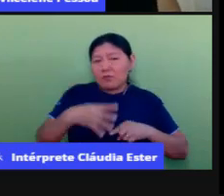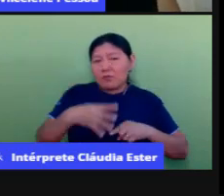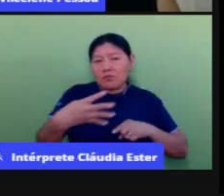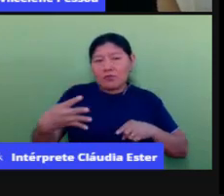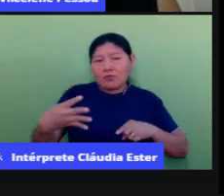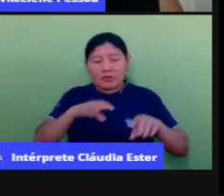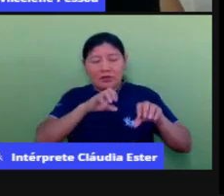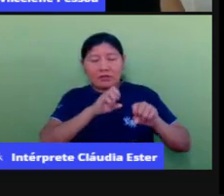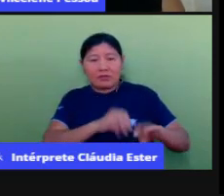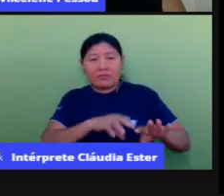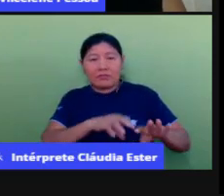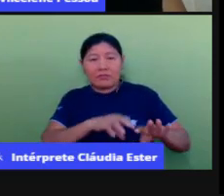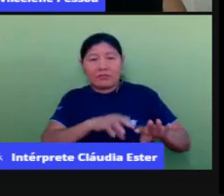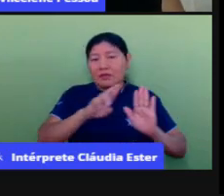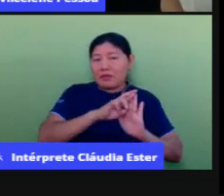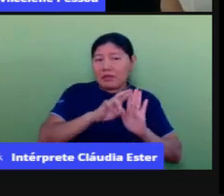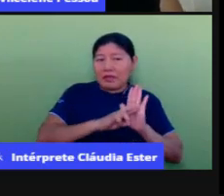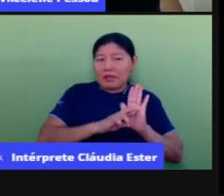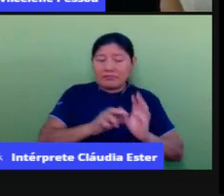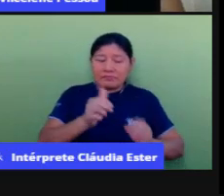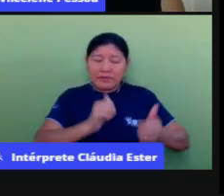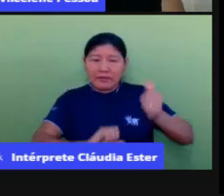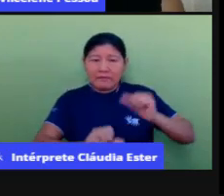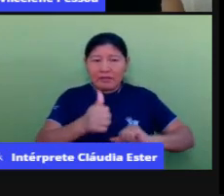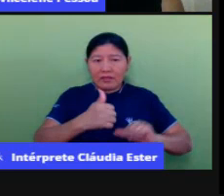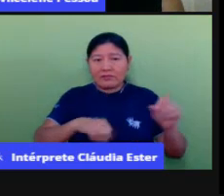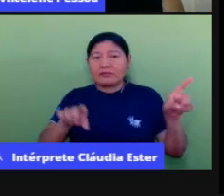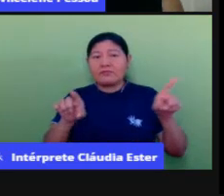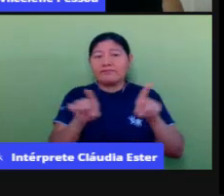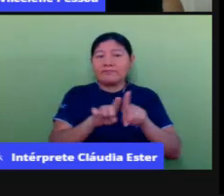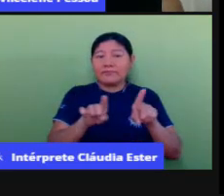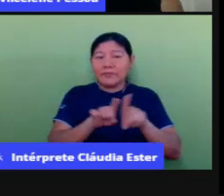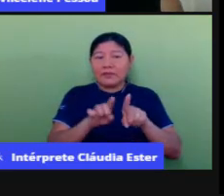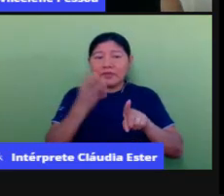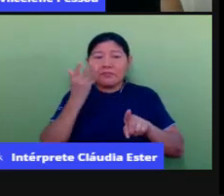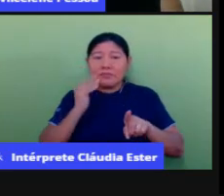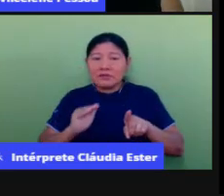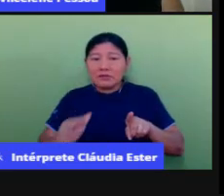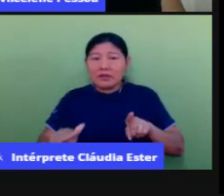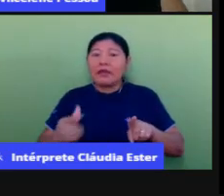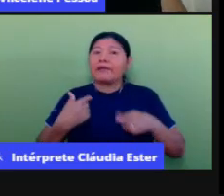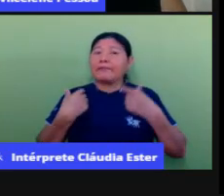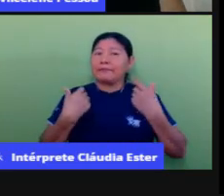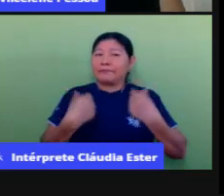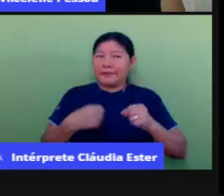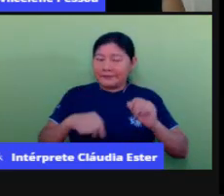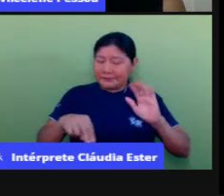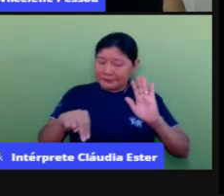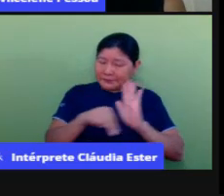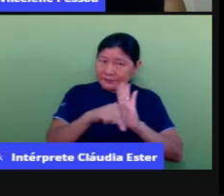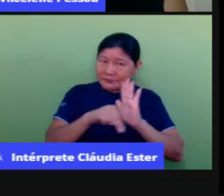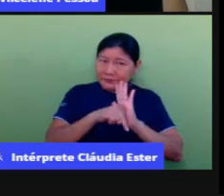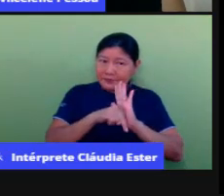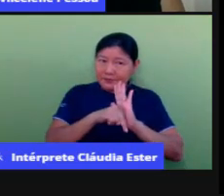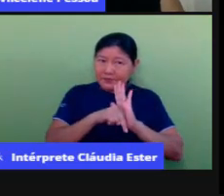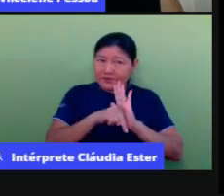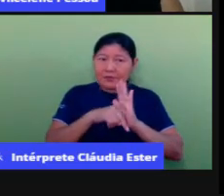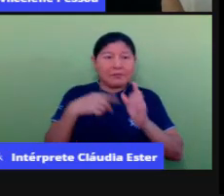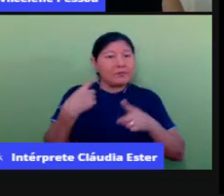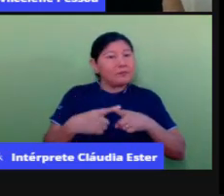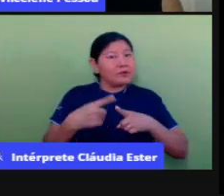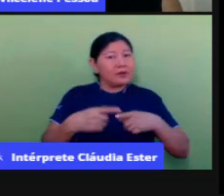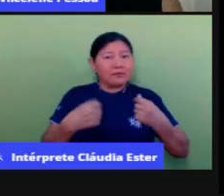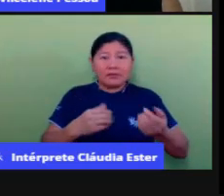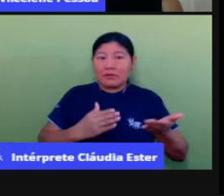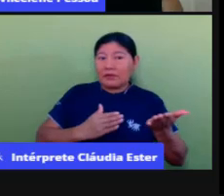existem avaliações para as crianças, que existem notas e que elas precisam passar ou não de ano. Então, assim, para